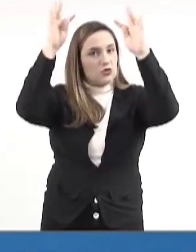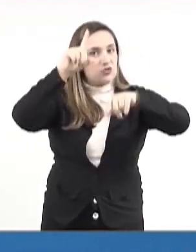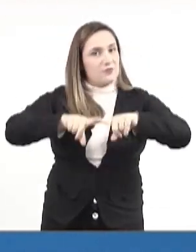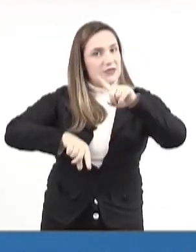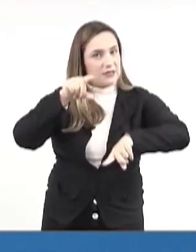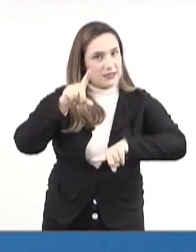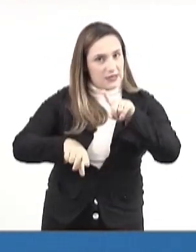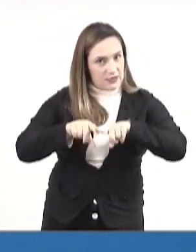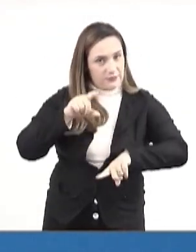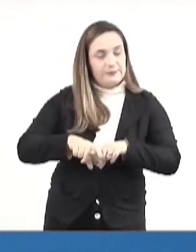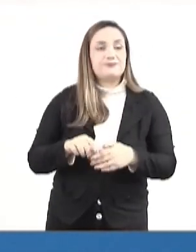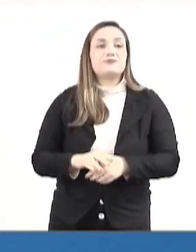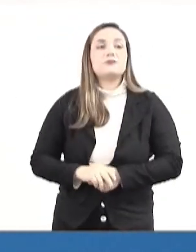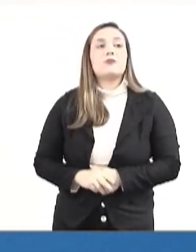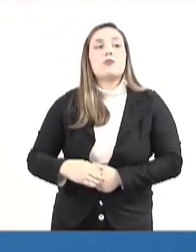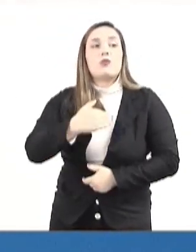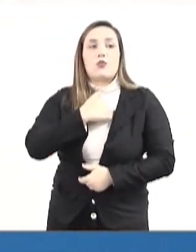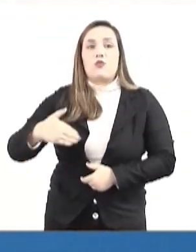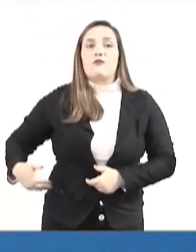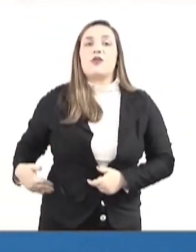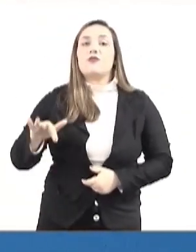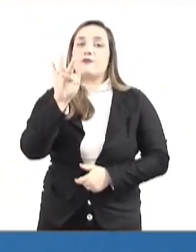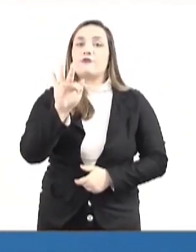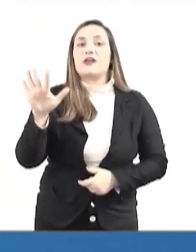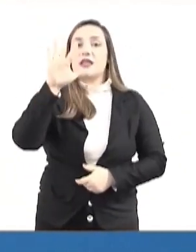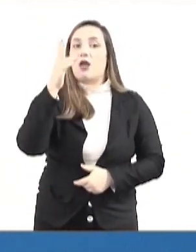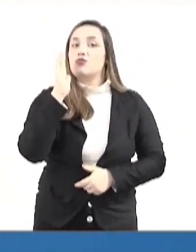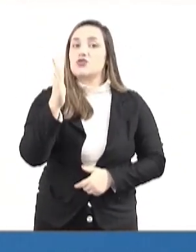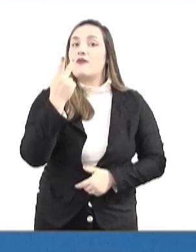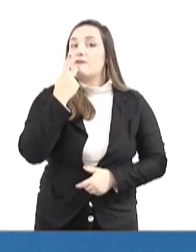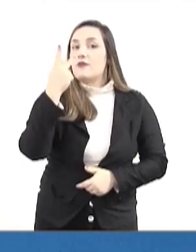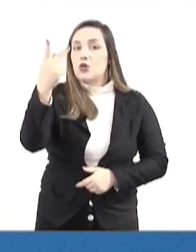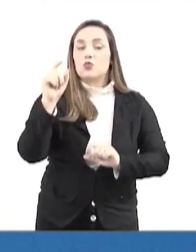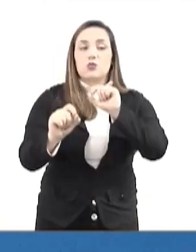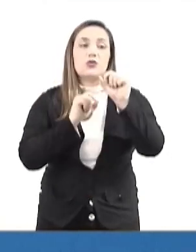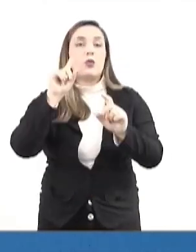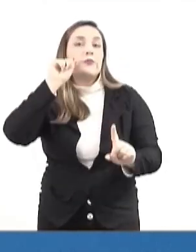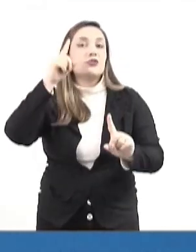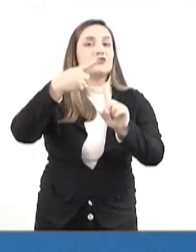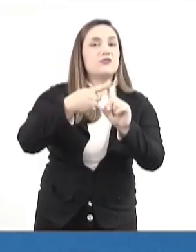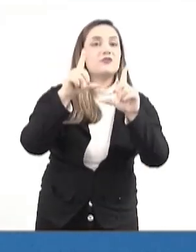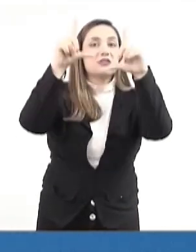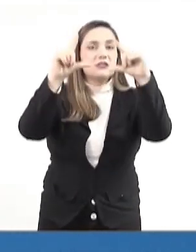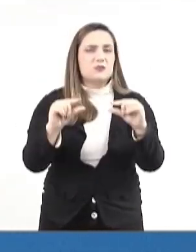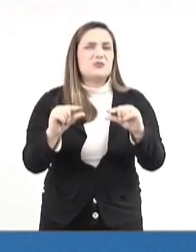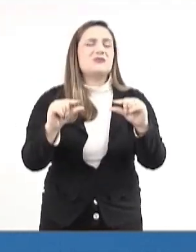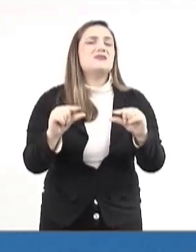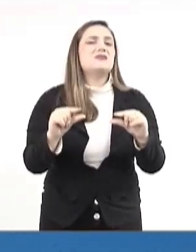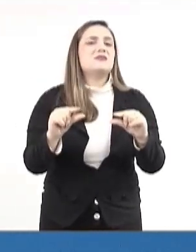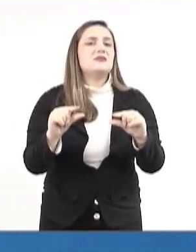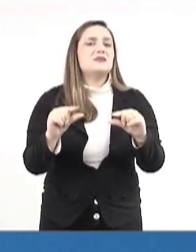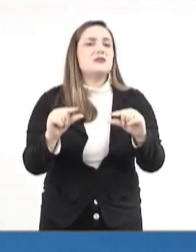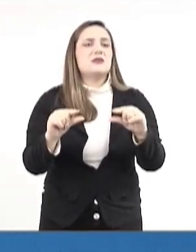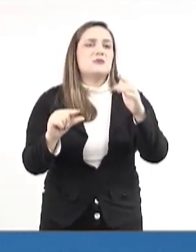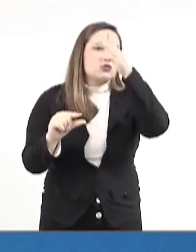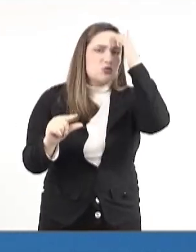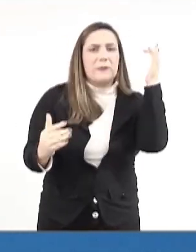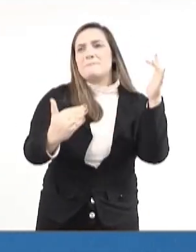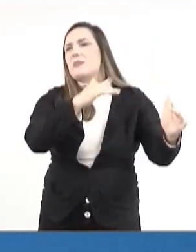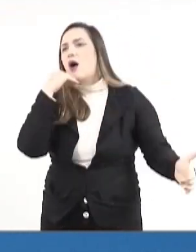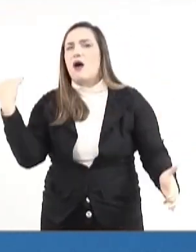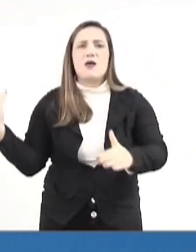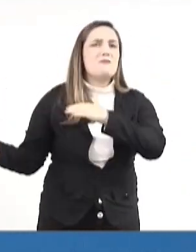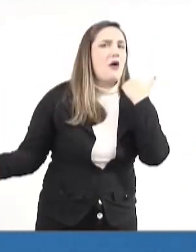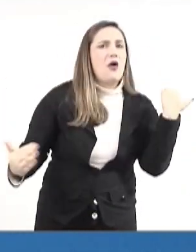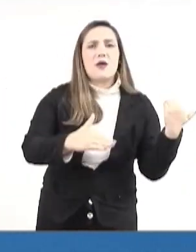governo federal informa, a verba virá com o objetivo de reduzir mortes violentas